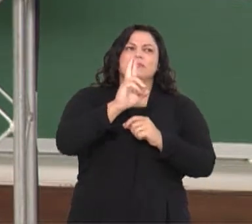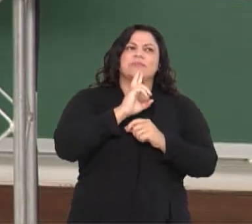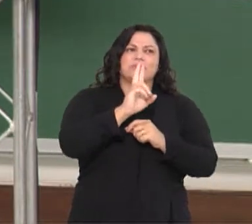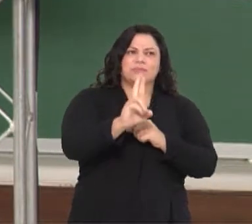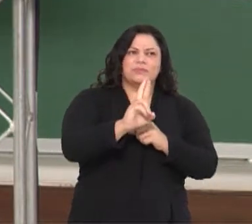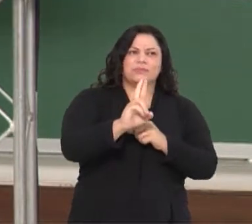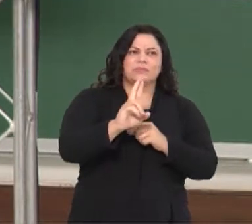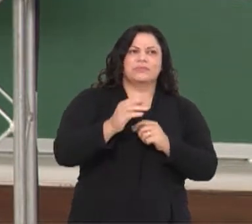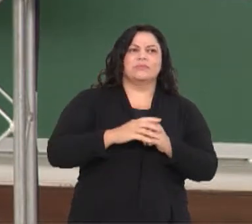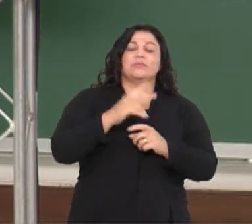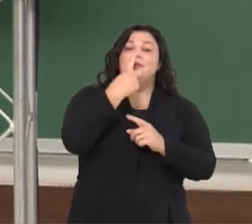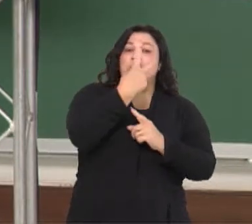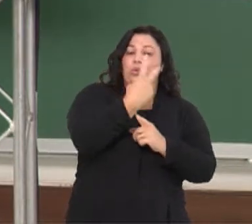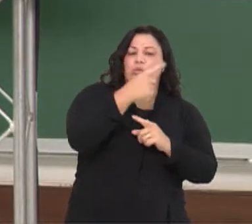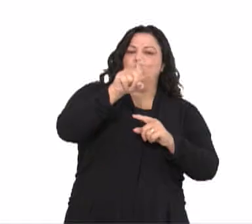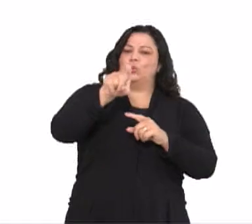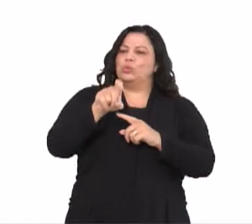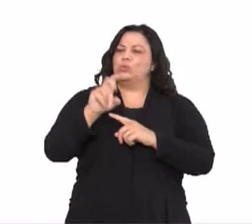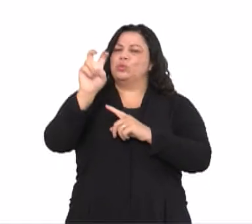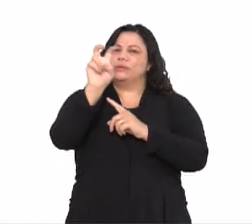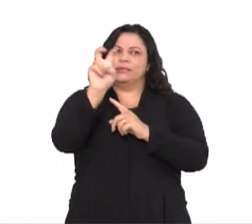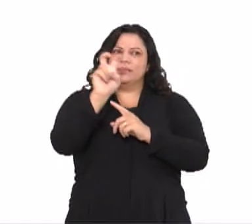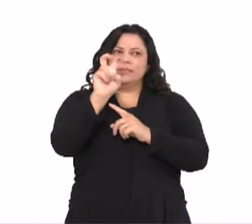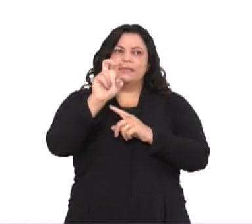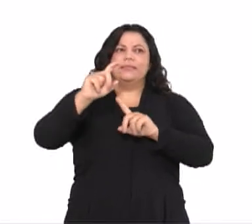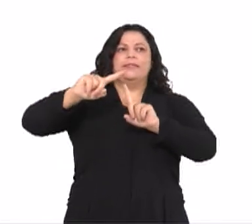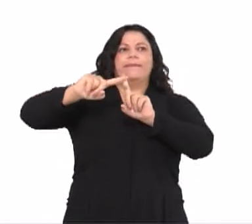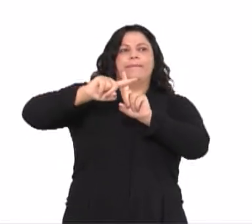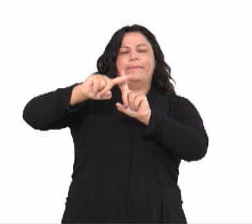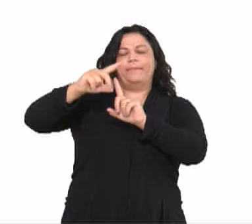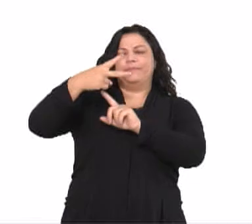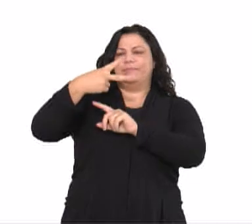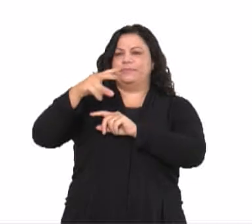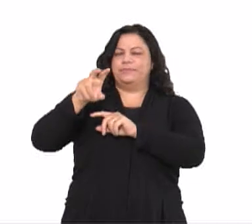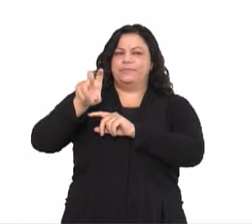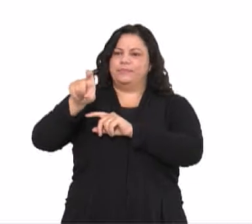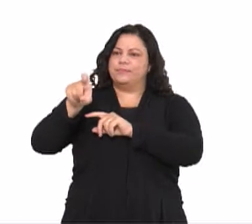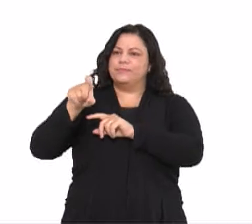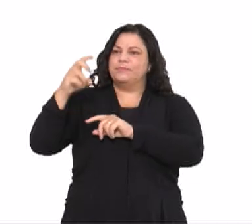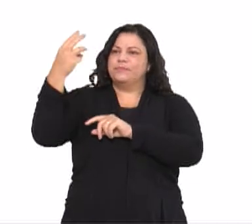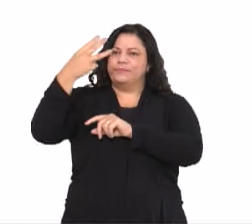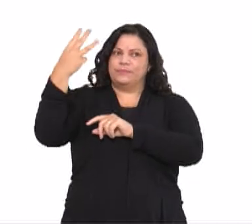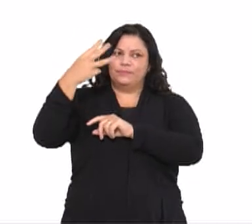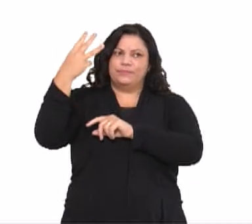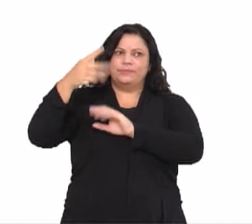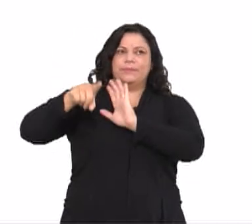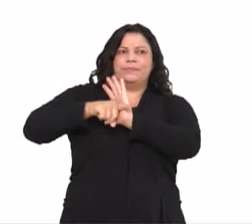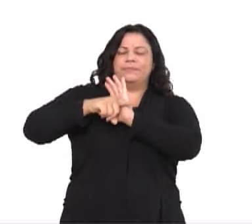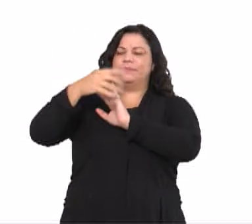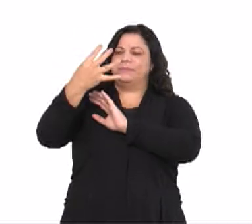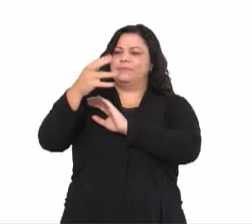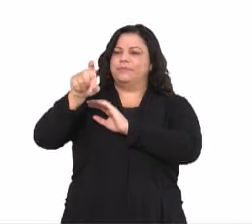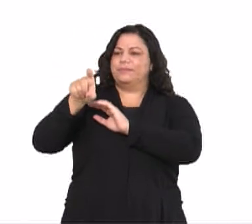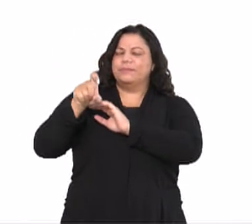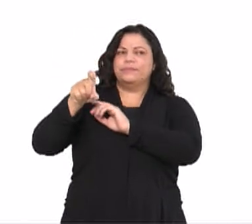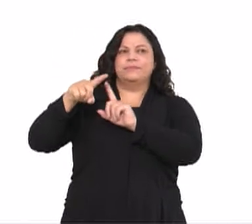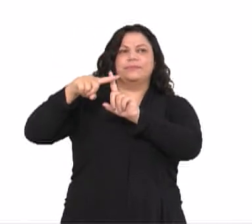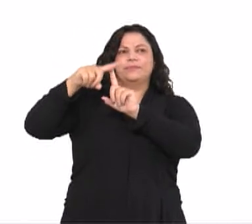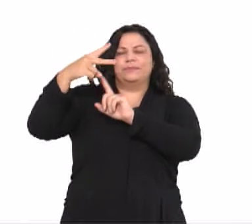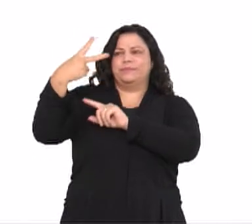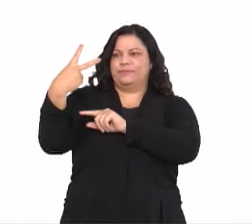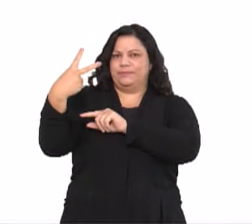será 2x à quinta mais 2x à terceira menos 4x mais 2.